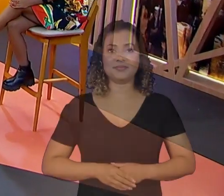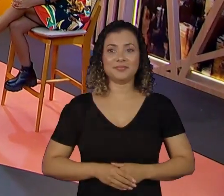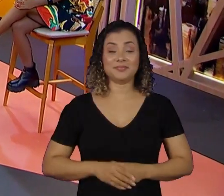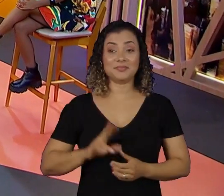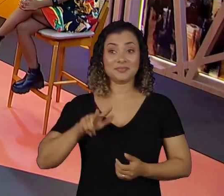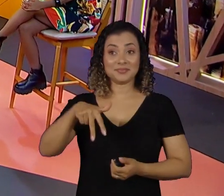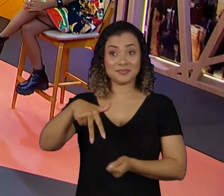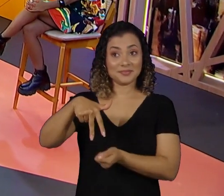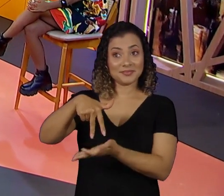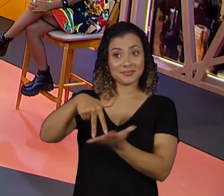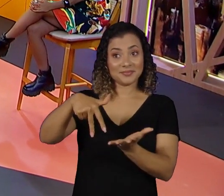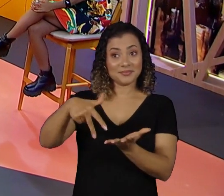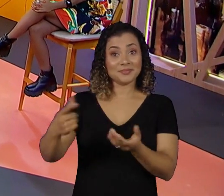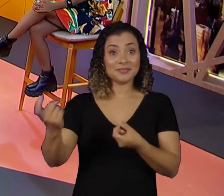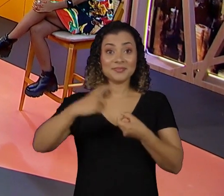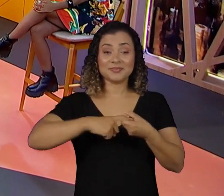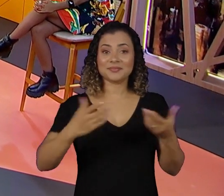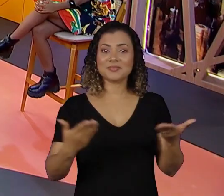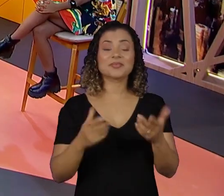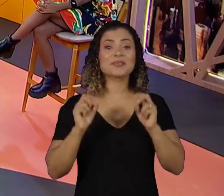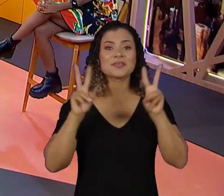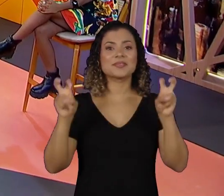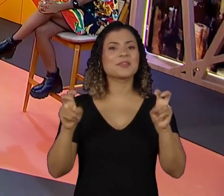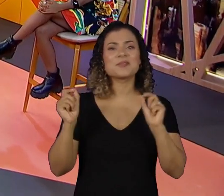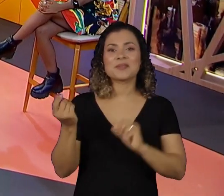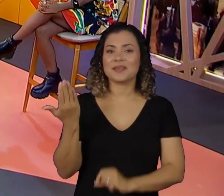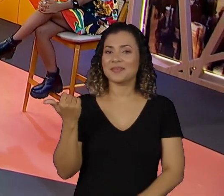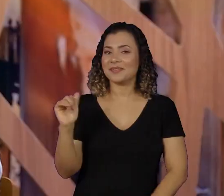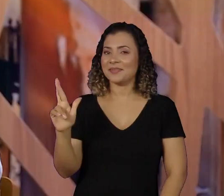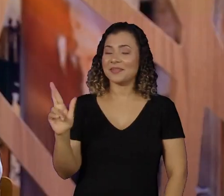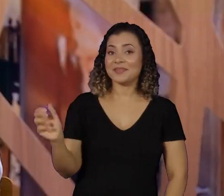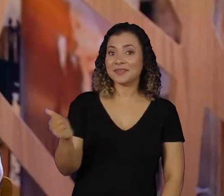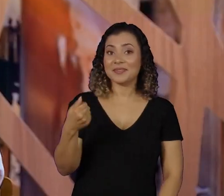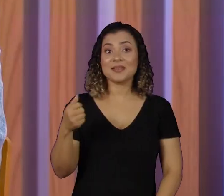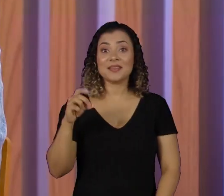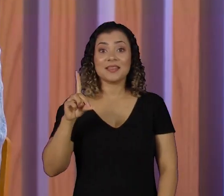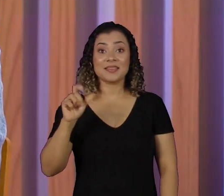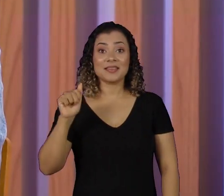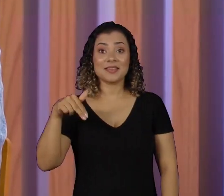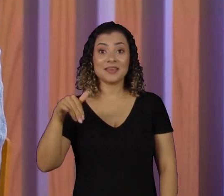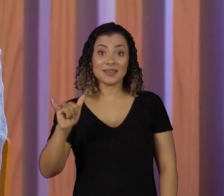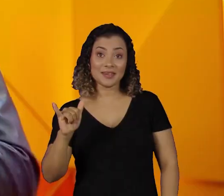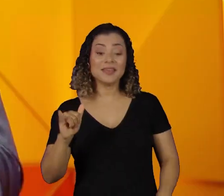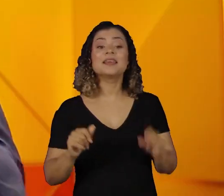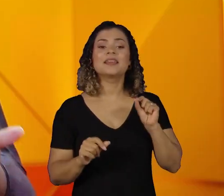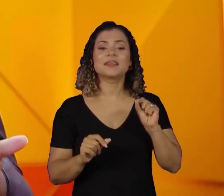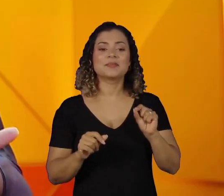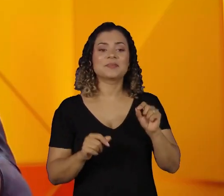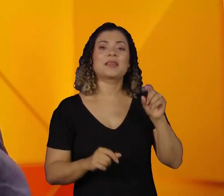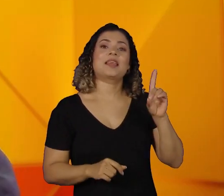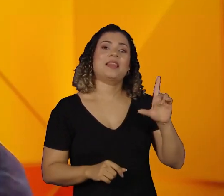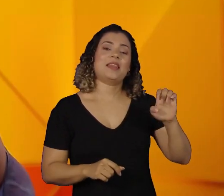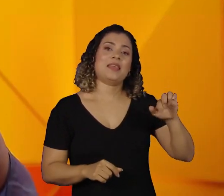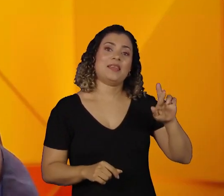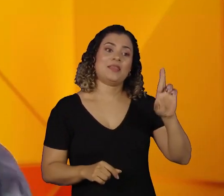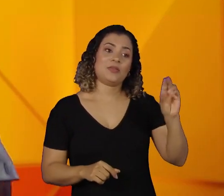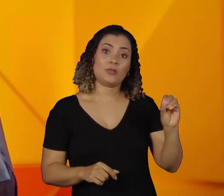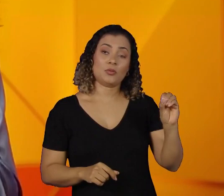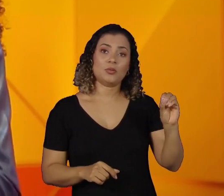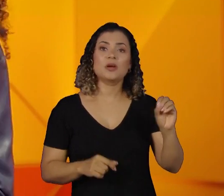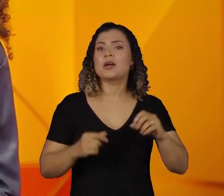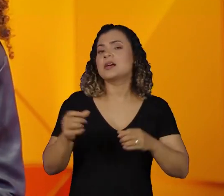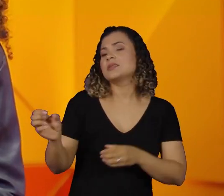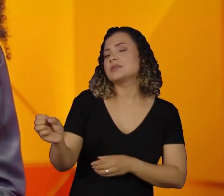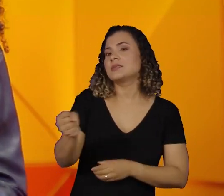Estação Livre de volta, hoje em clima de boteco, recebendo aqui a Dani Souza e o Leandro Sequelli. Cerveja gelada, torresminho